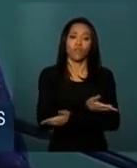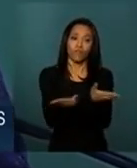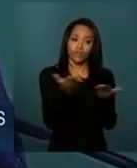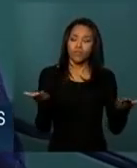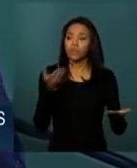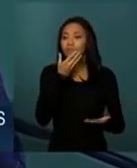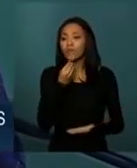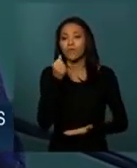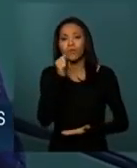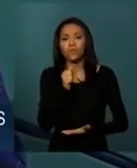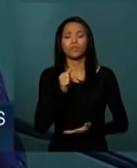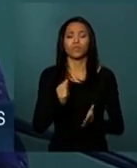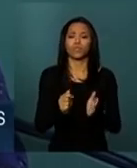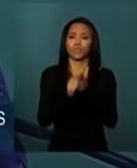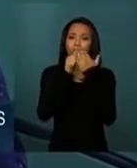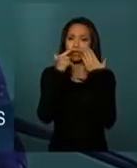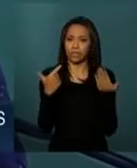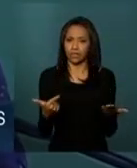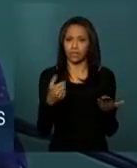senhoras e senhores, jornalistas,